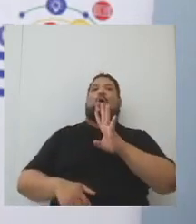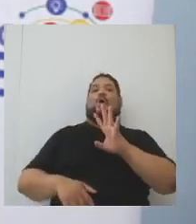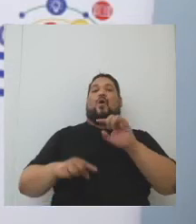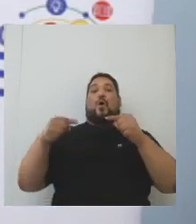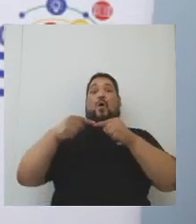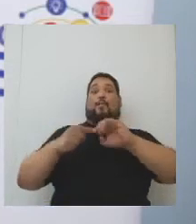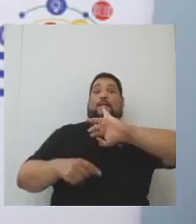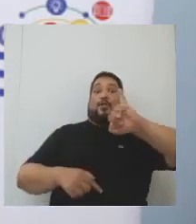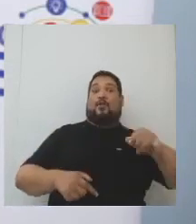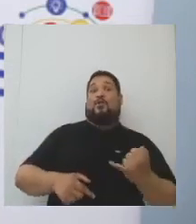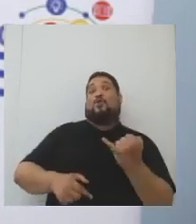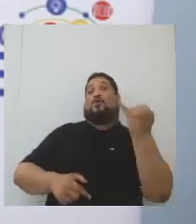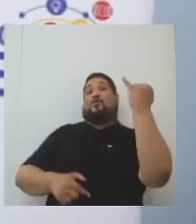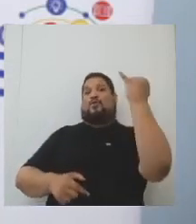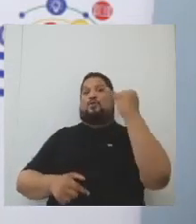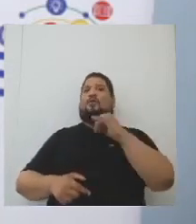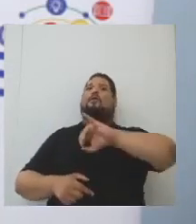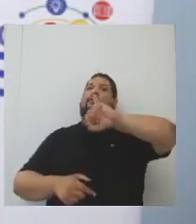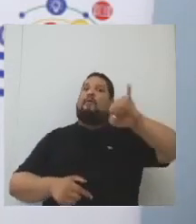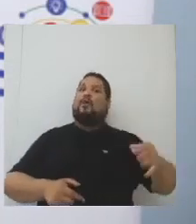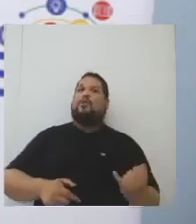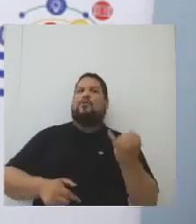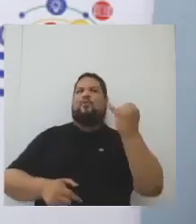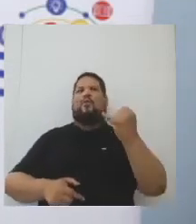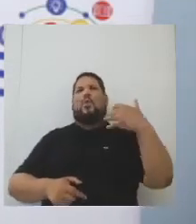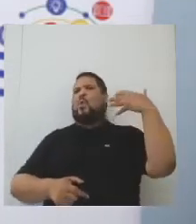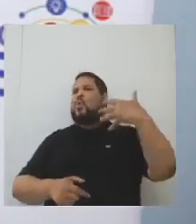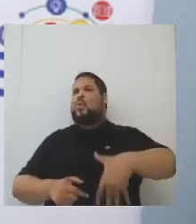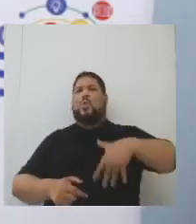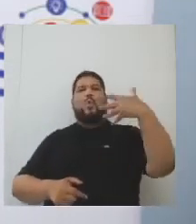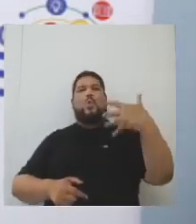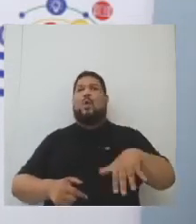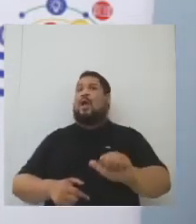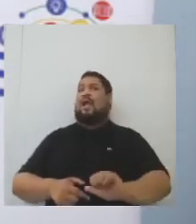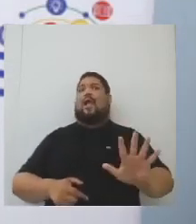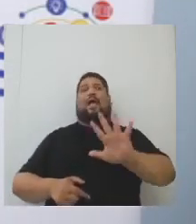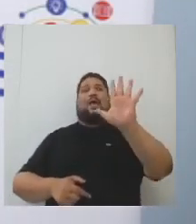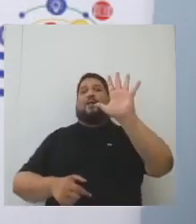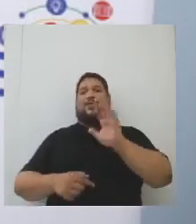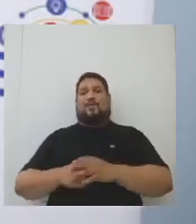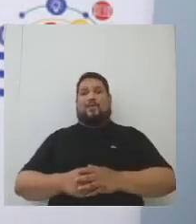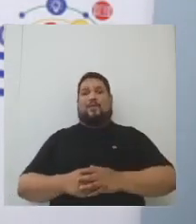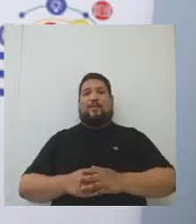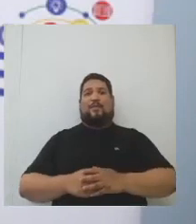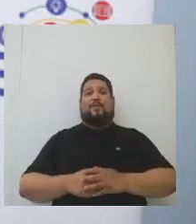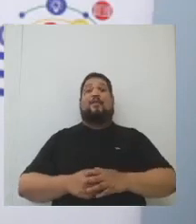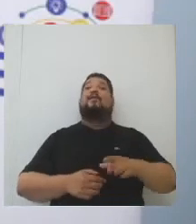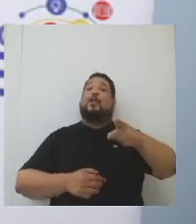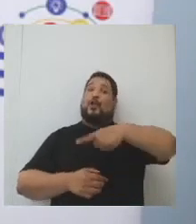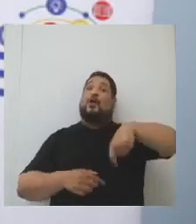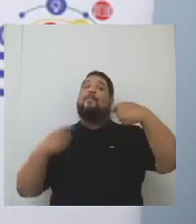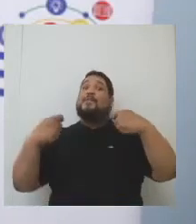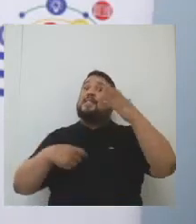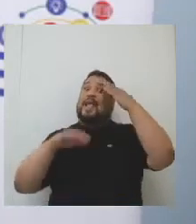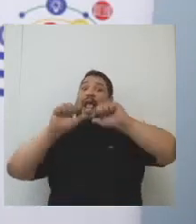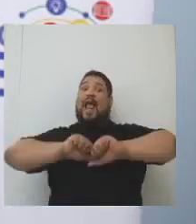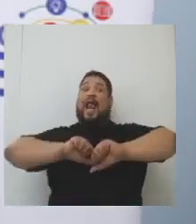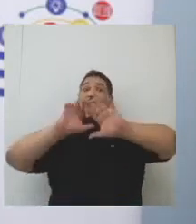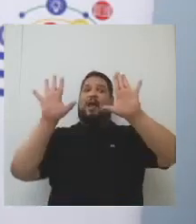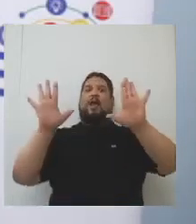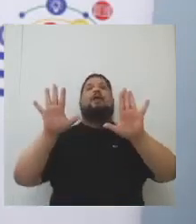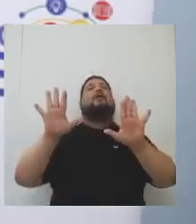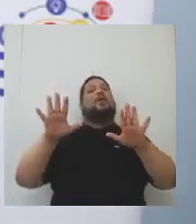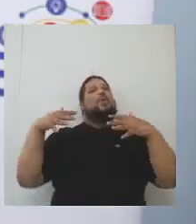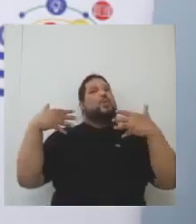de juros. E os juros eram altíssimos. Então precisamos entender que agora a situação